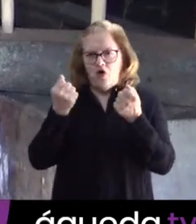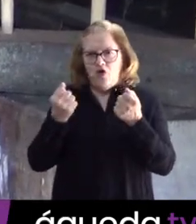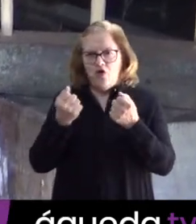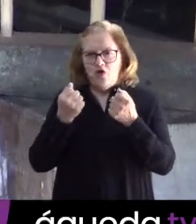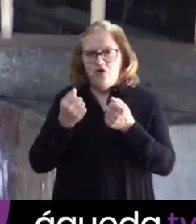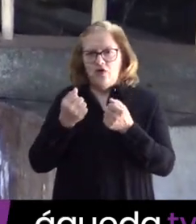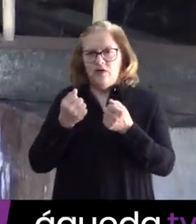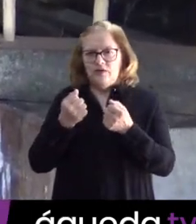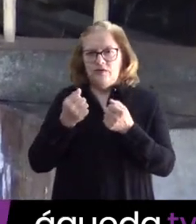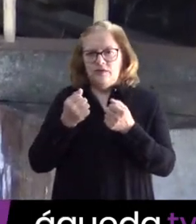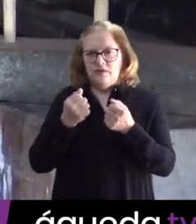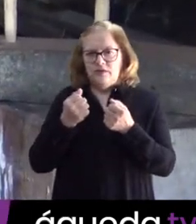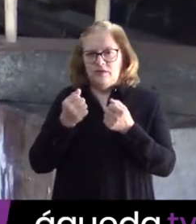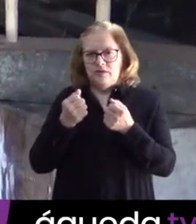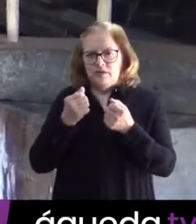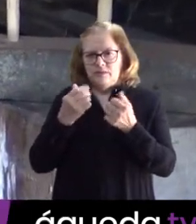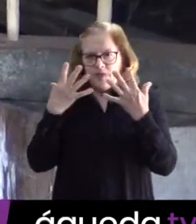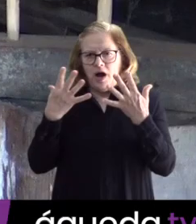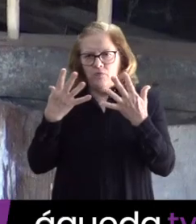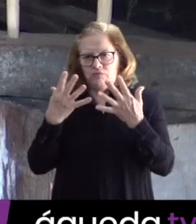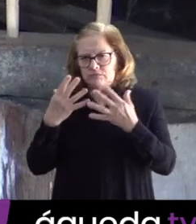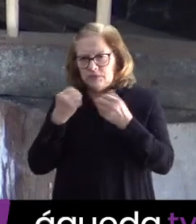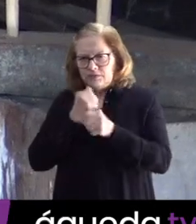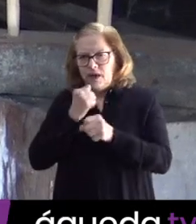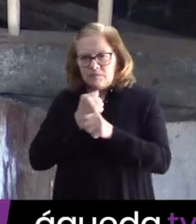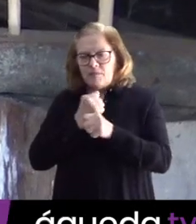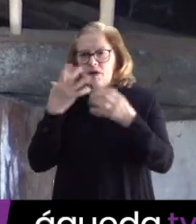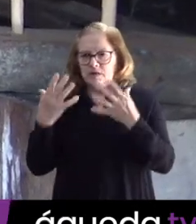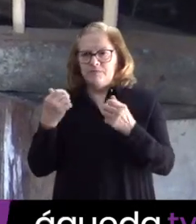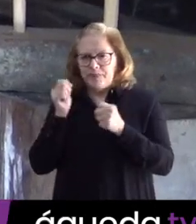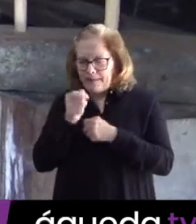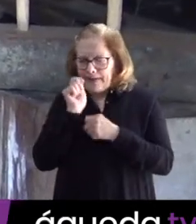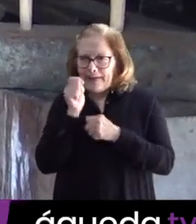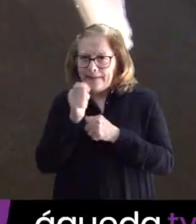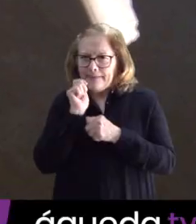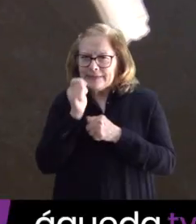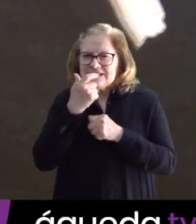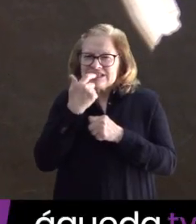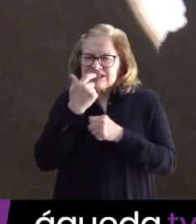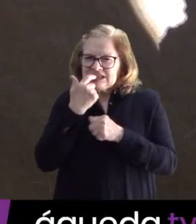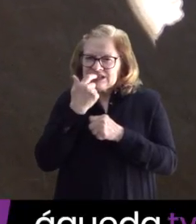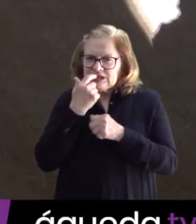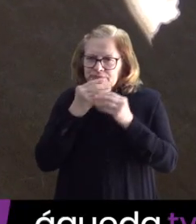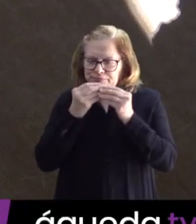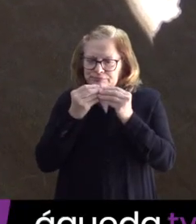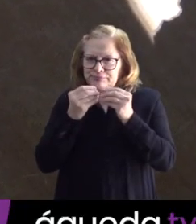utilizavam precisamente esta ferramenta manual para picar as ditas mós.